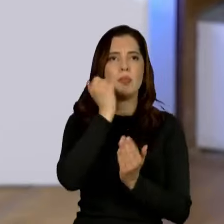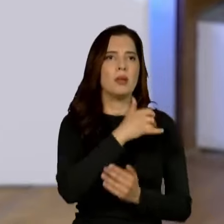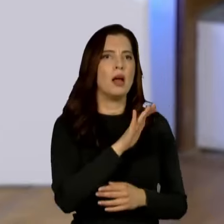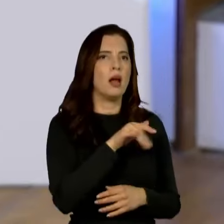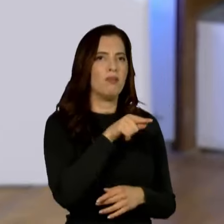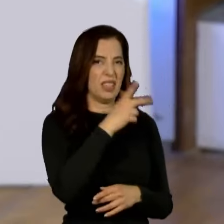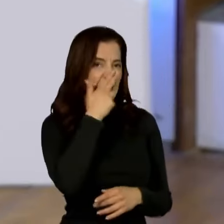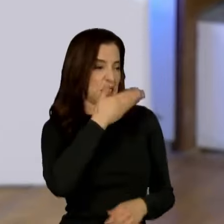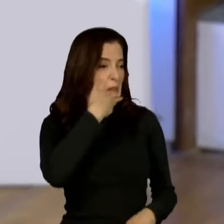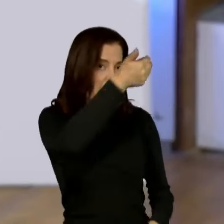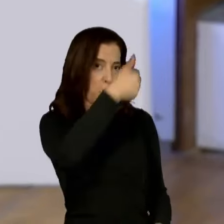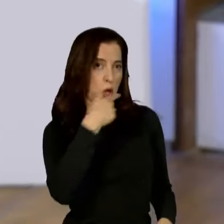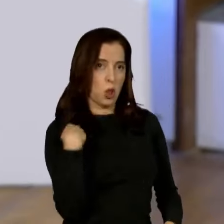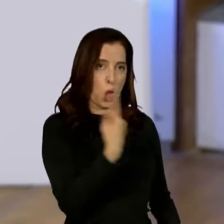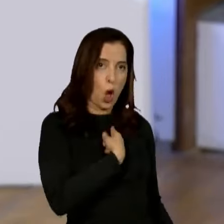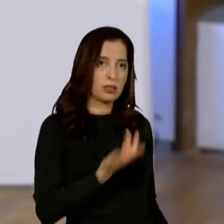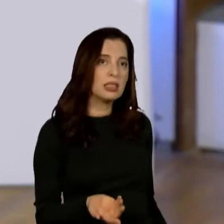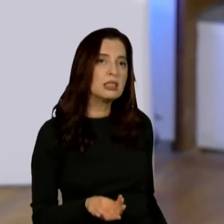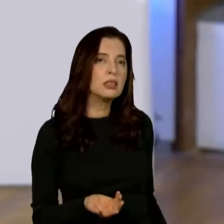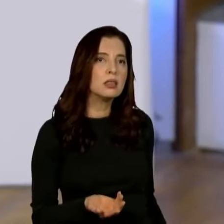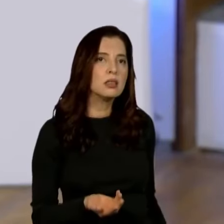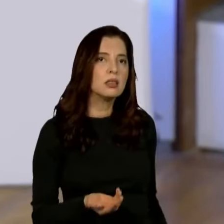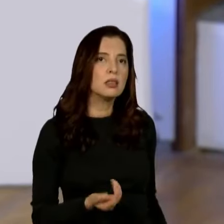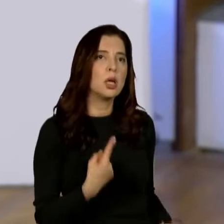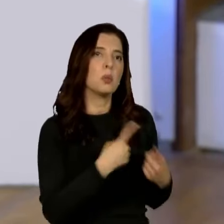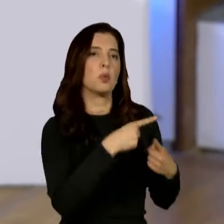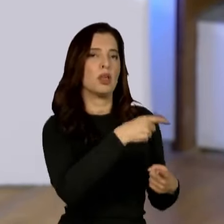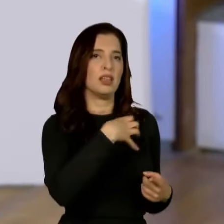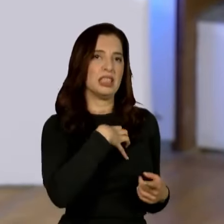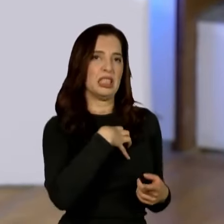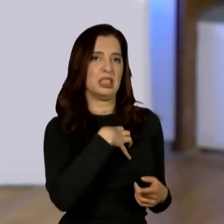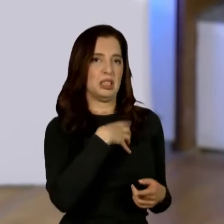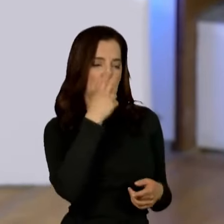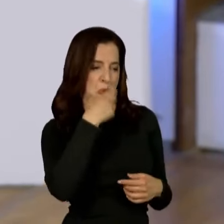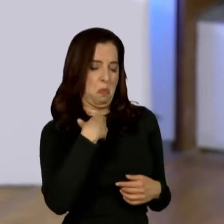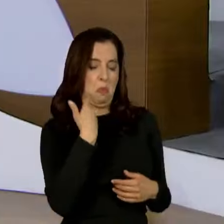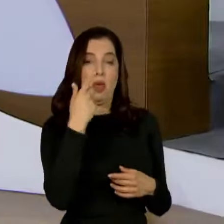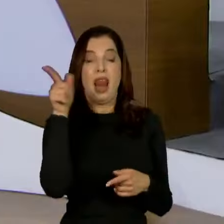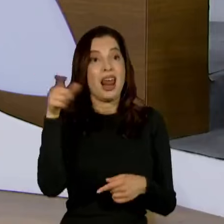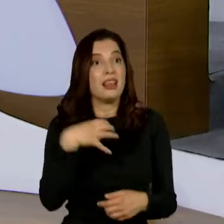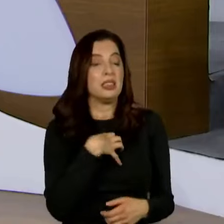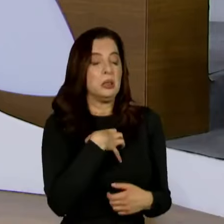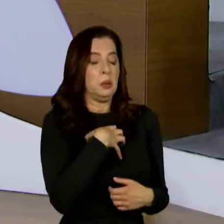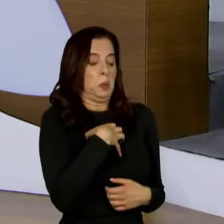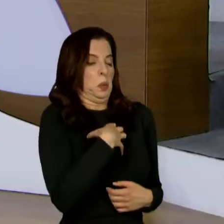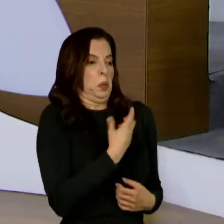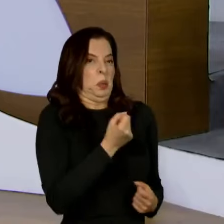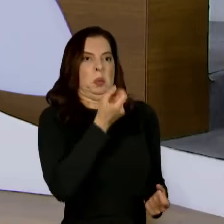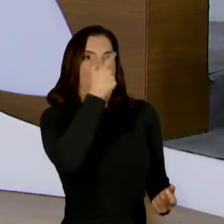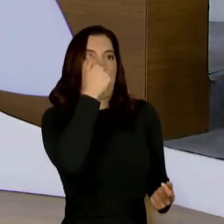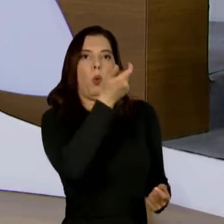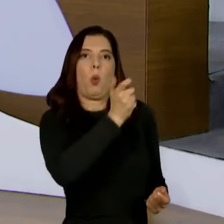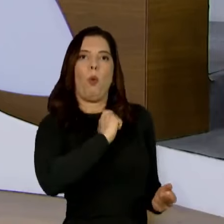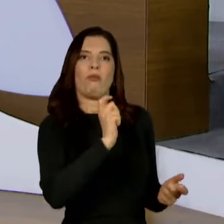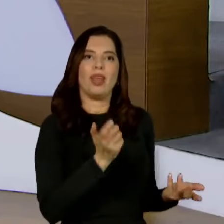tu te crois melhor que nós, tu crois que tu é melhor que nós, porque ela se sentia agressada, terriblemente. C'était como um marcador